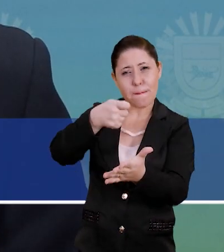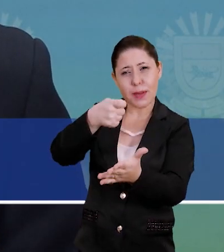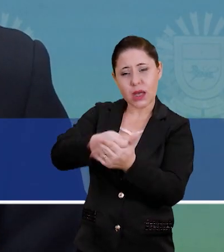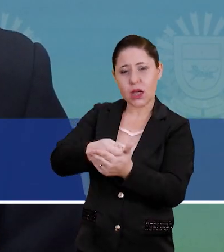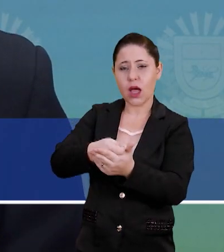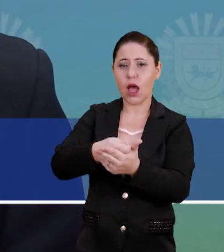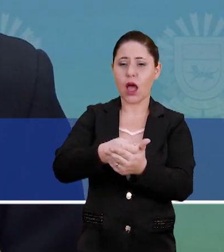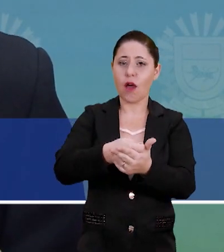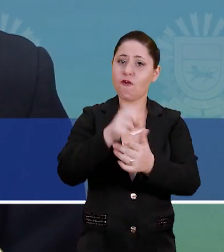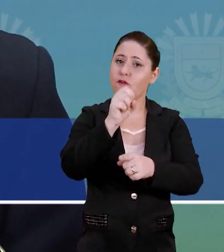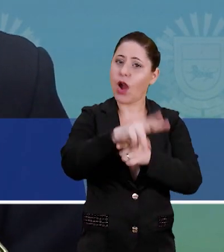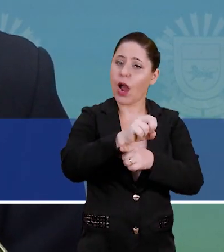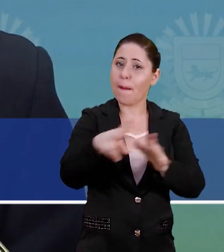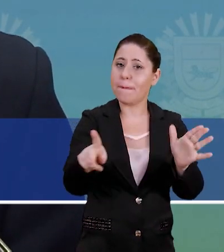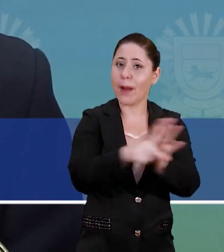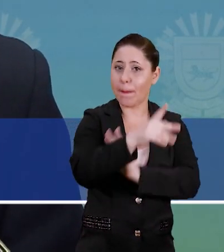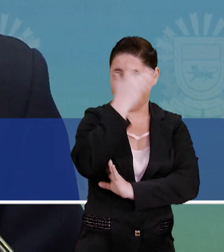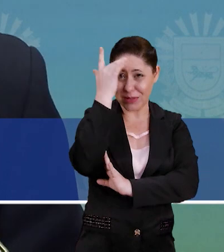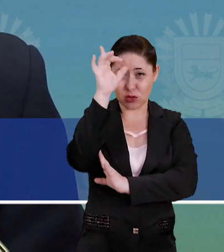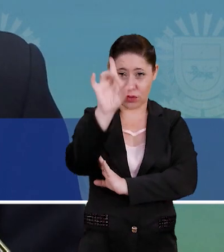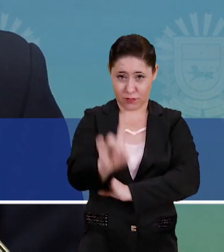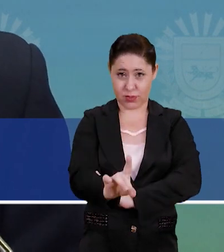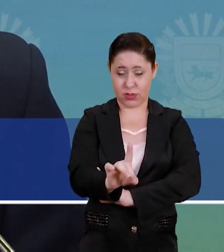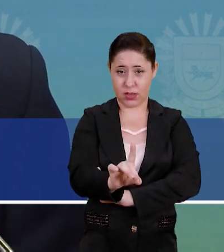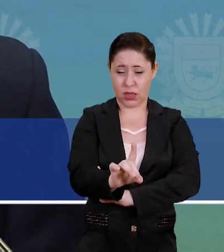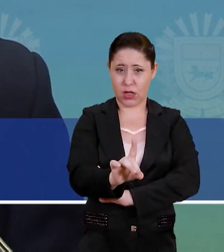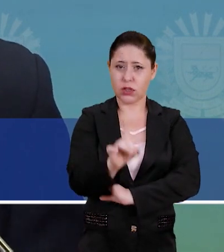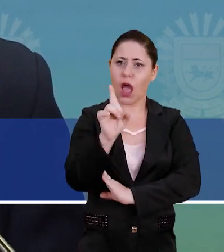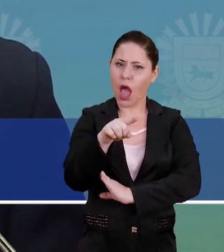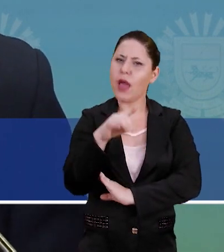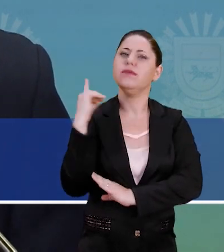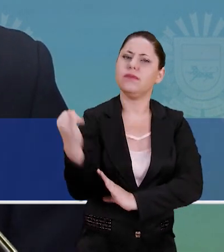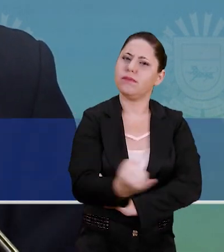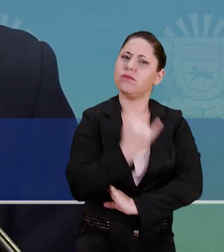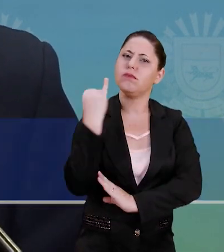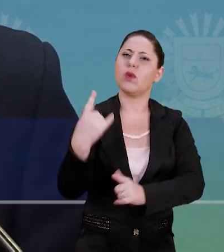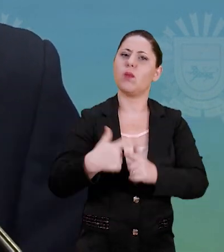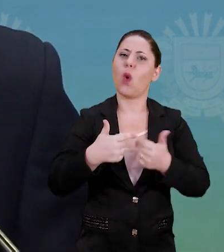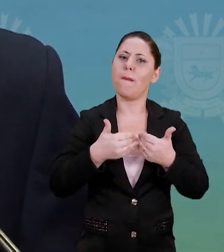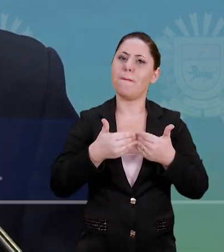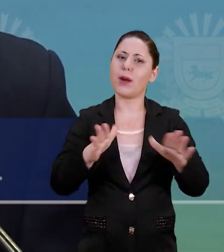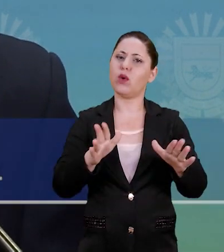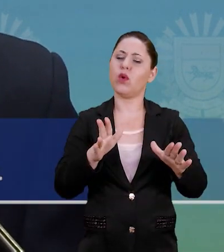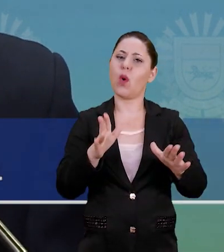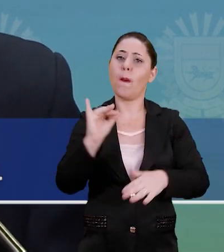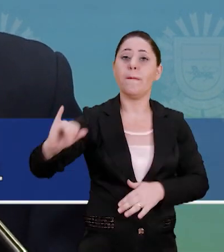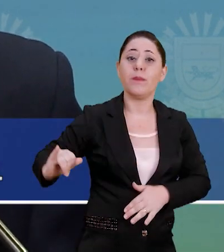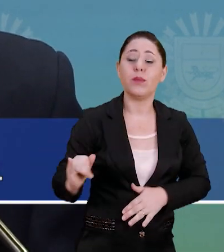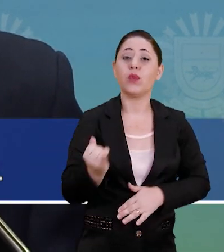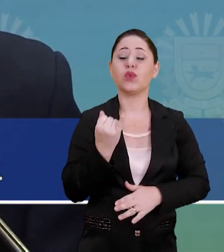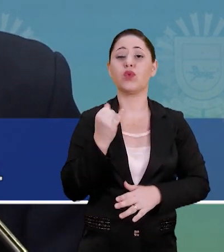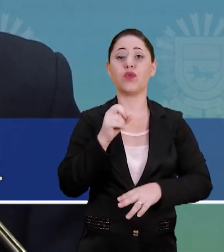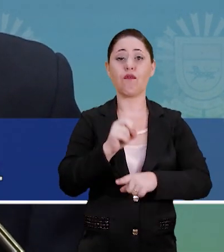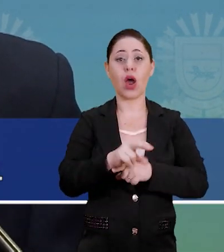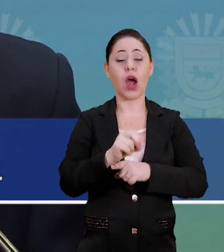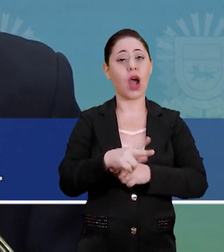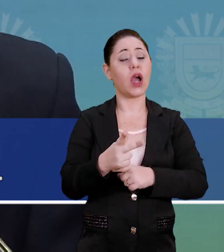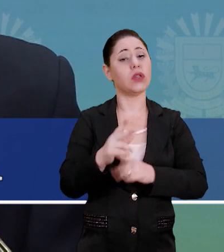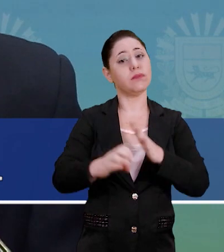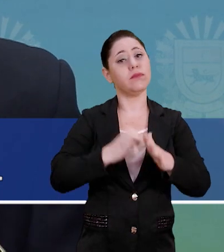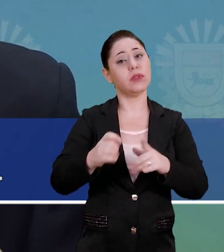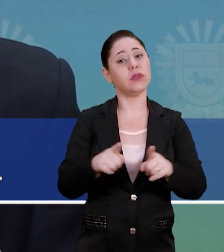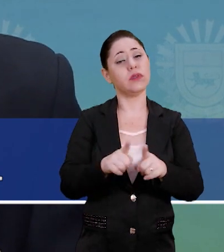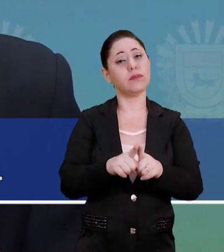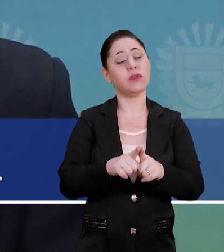legislação que obriga a reserva de vagas para pessoas com deficiência, ela foi muito importante para abrir essas oportunidades